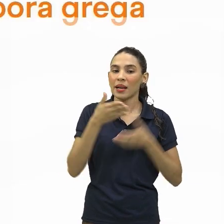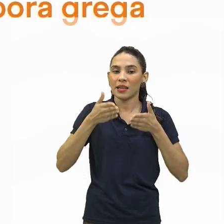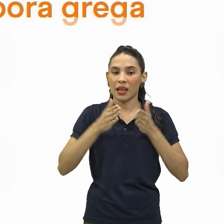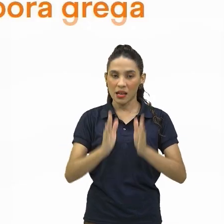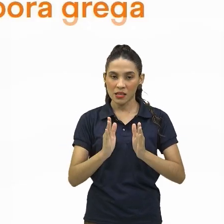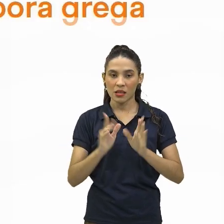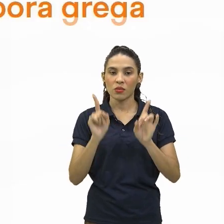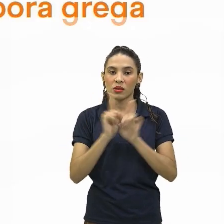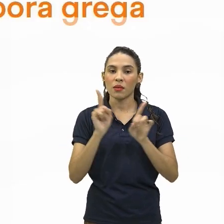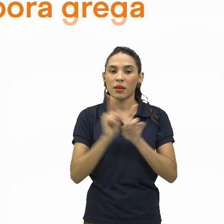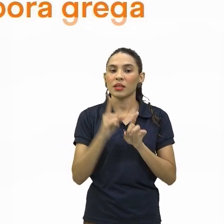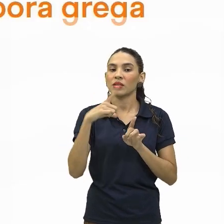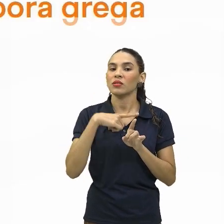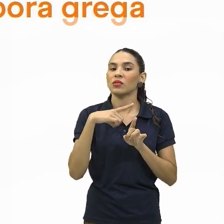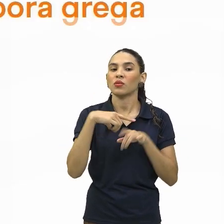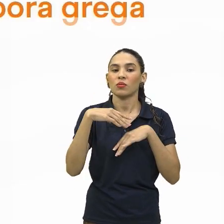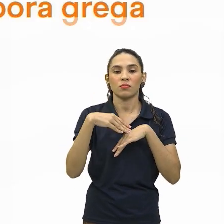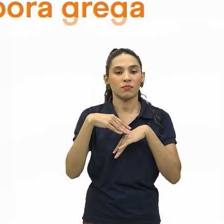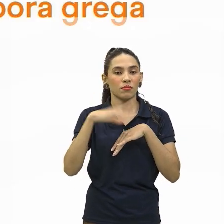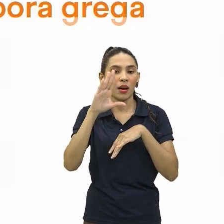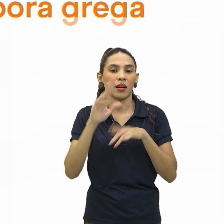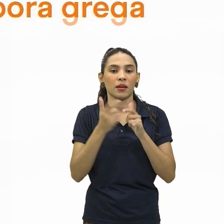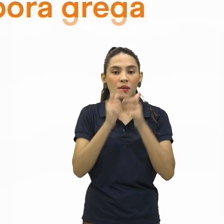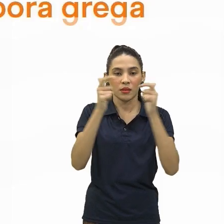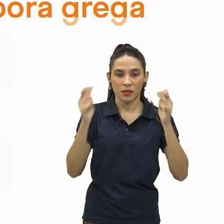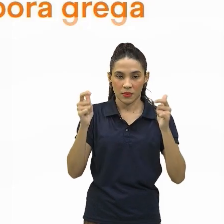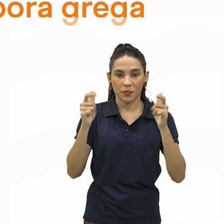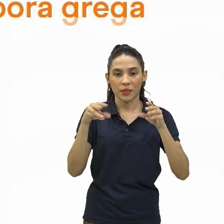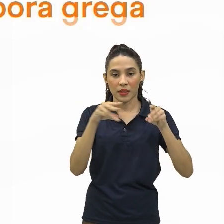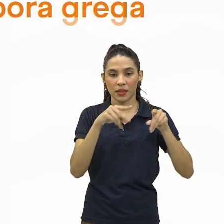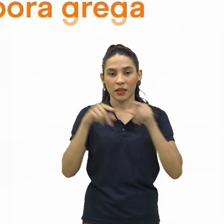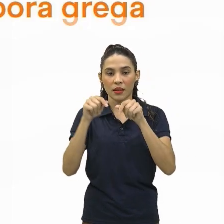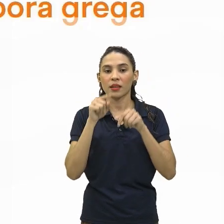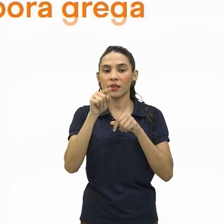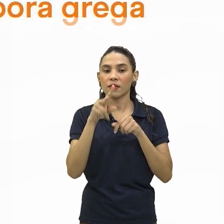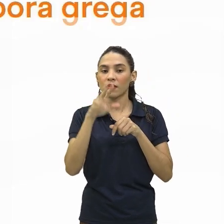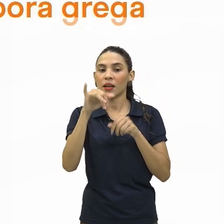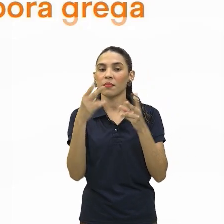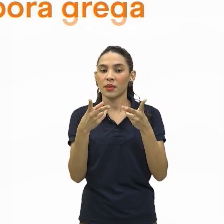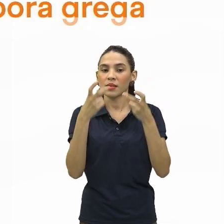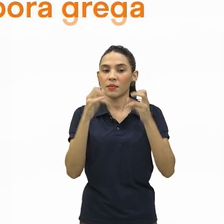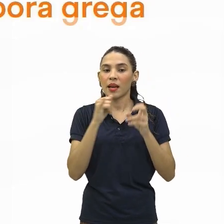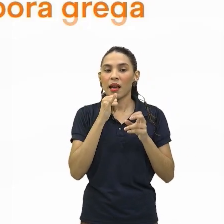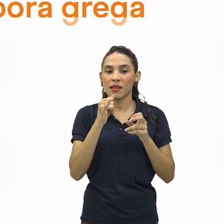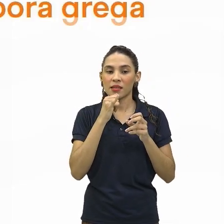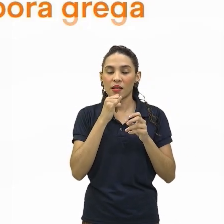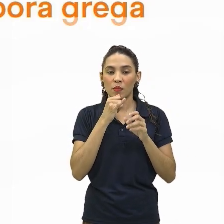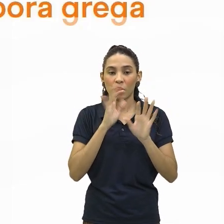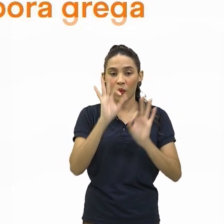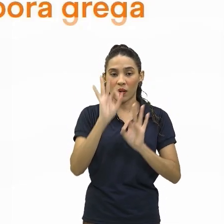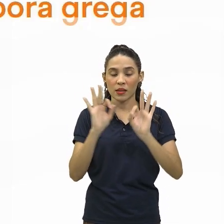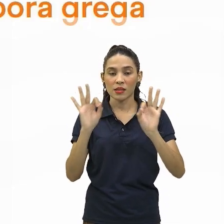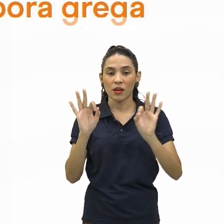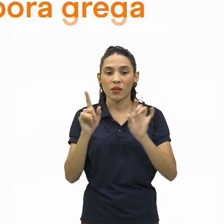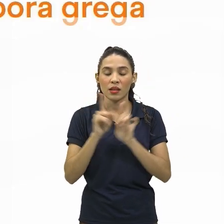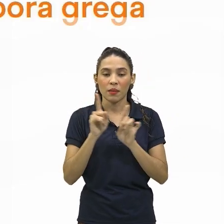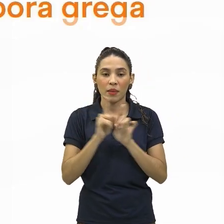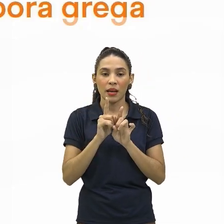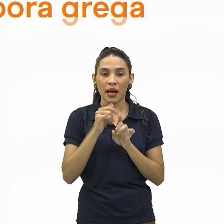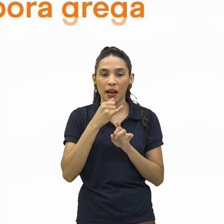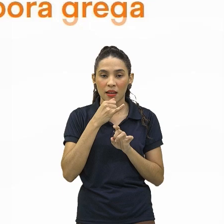possuíam as maiores e melhores terras. E aqui você percebe um mapa divulgando justamente,